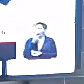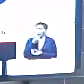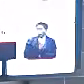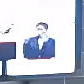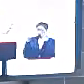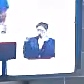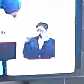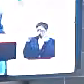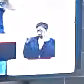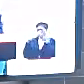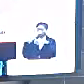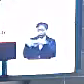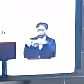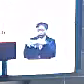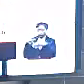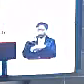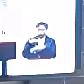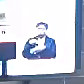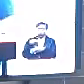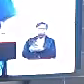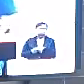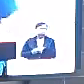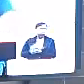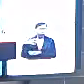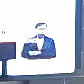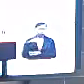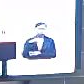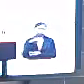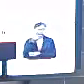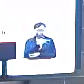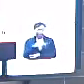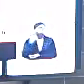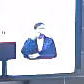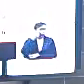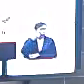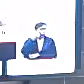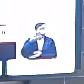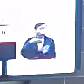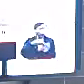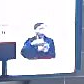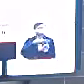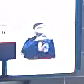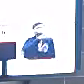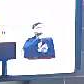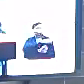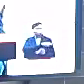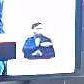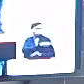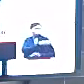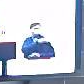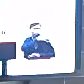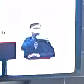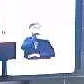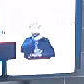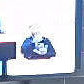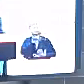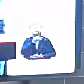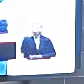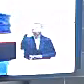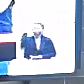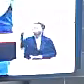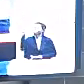a equipe acredita que ela falou a verdade realmente falou el viveu aquele momento mas ela não tem sabedoria conhecimento